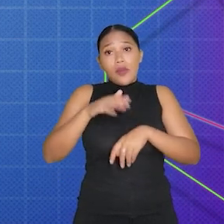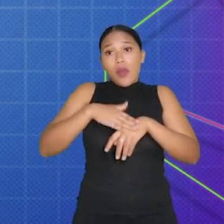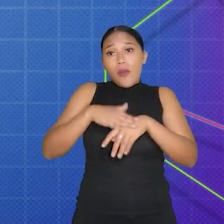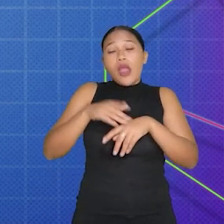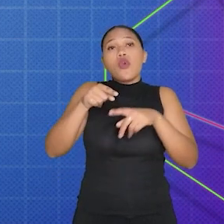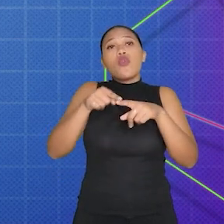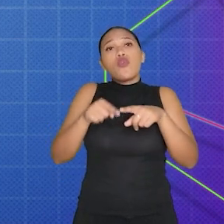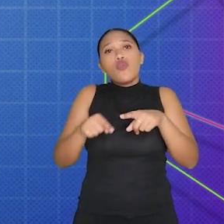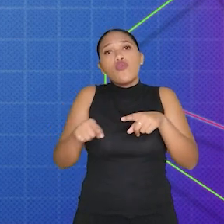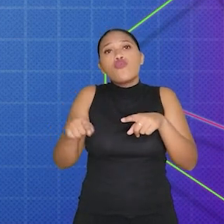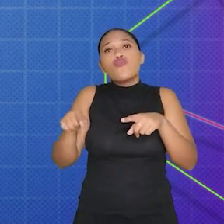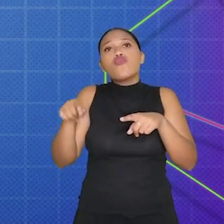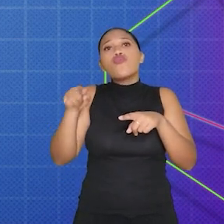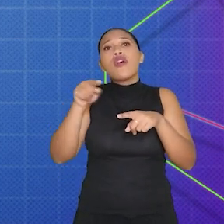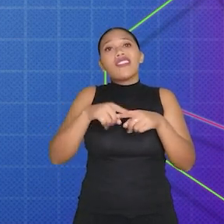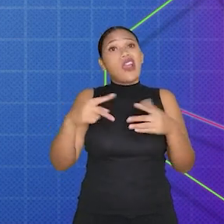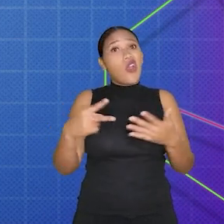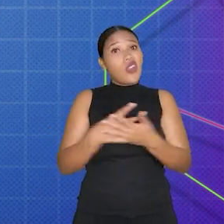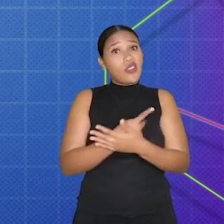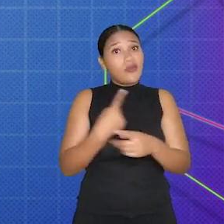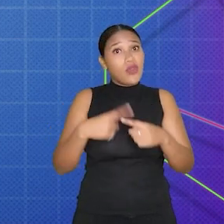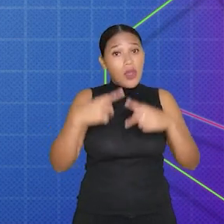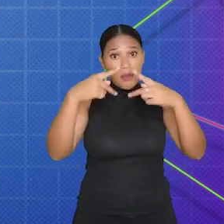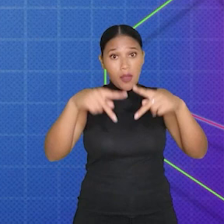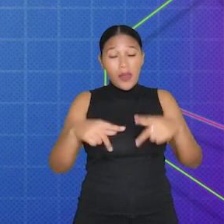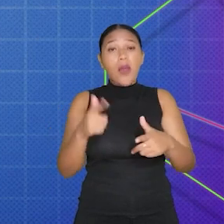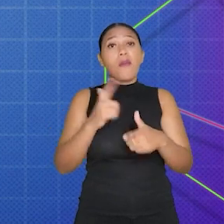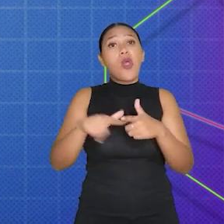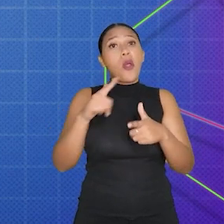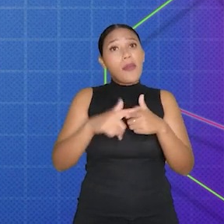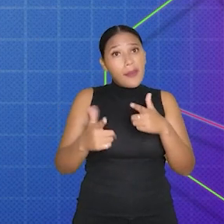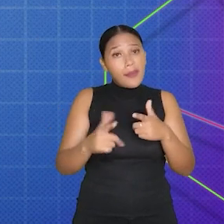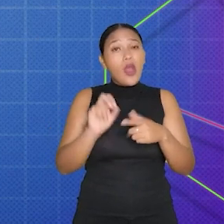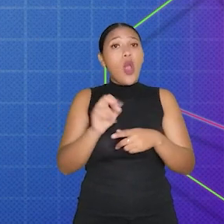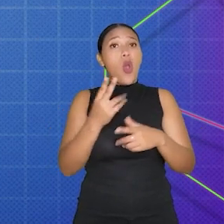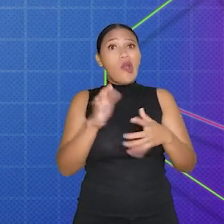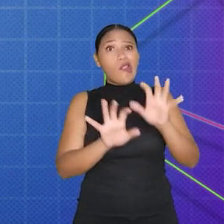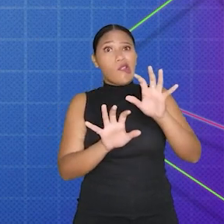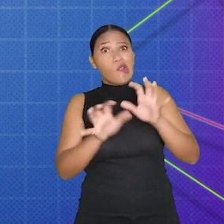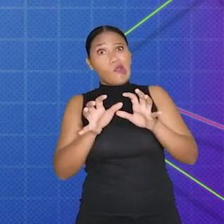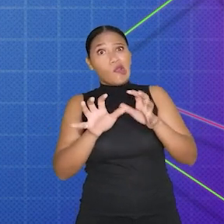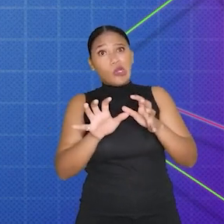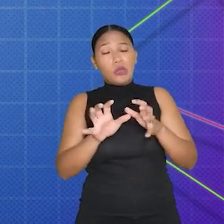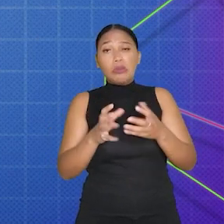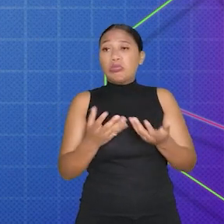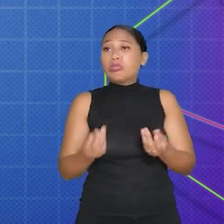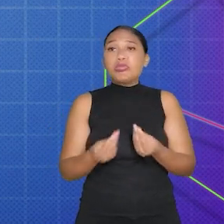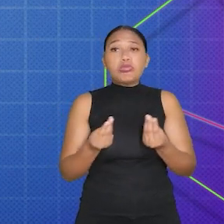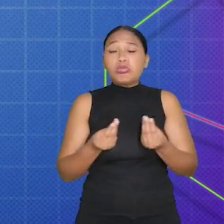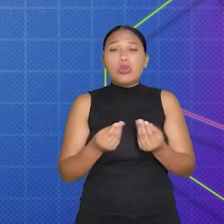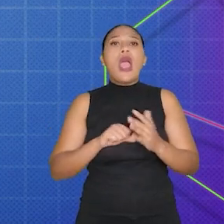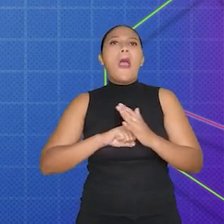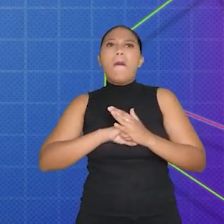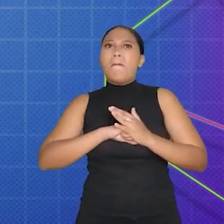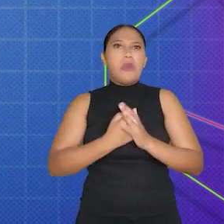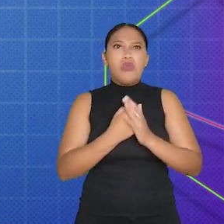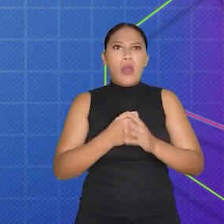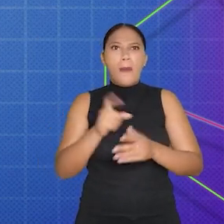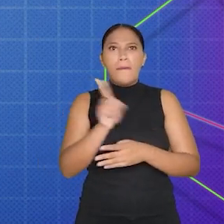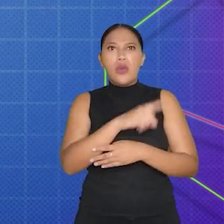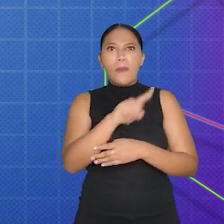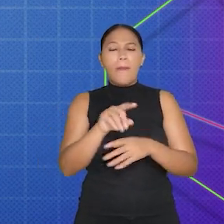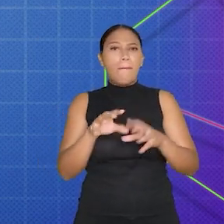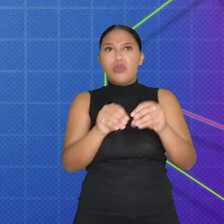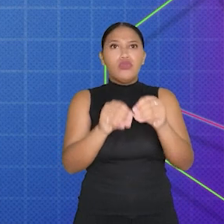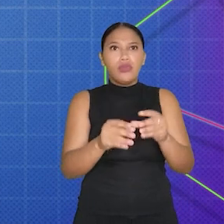programa tenha chance de encerrar normalmente. Normalmente, isso ocorre quando um programa está com problemas ou travando e não está respondendo aos